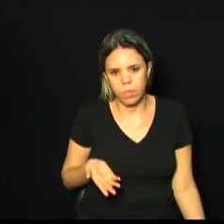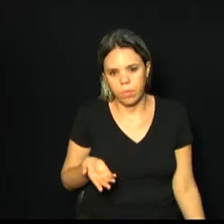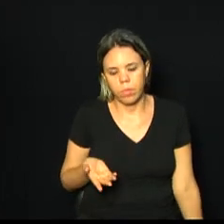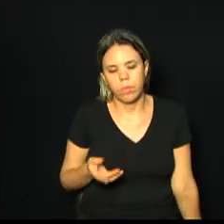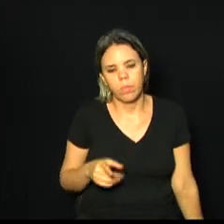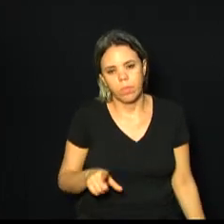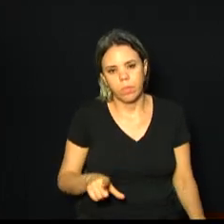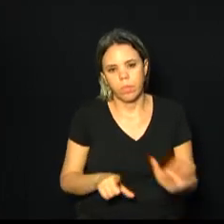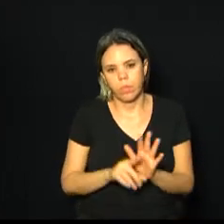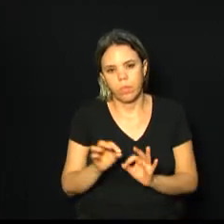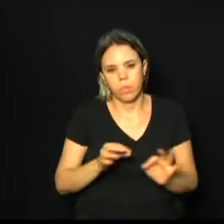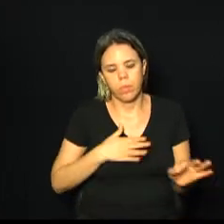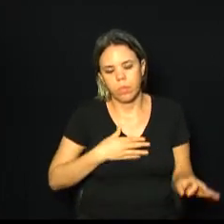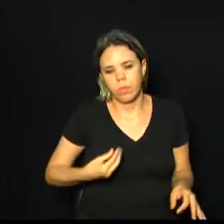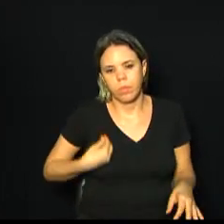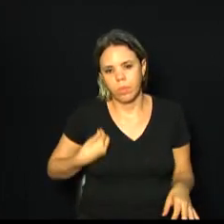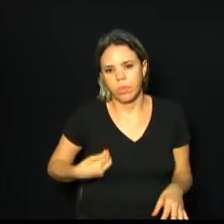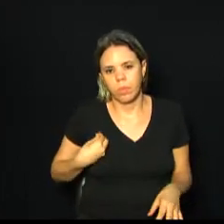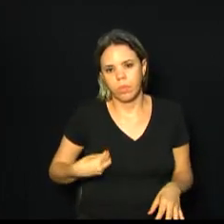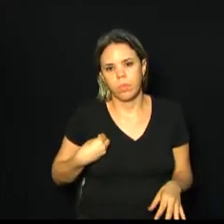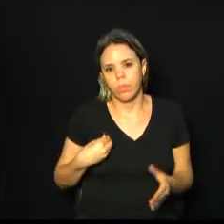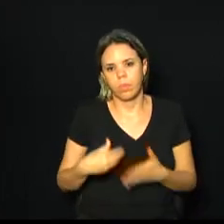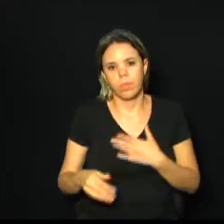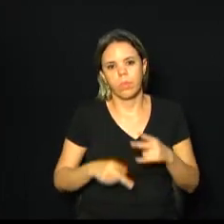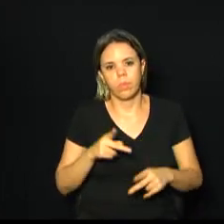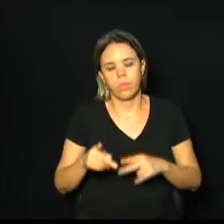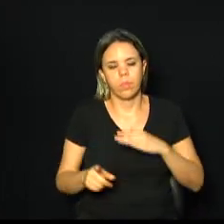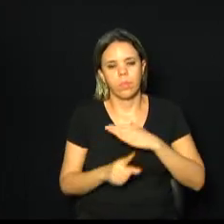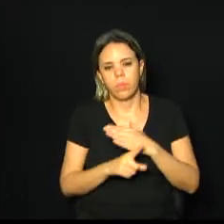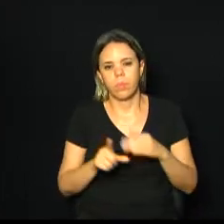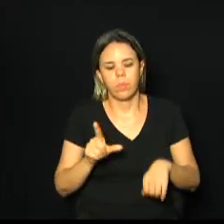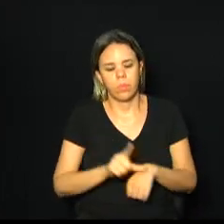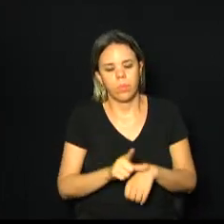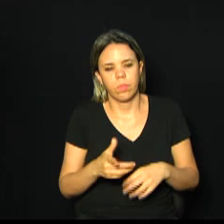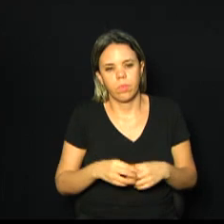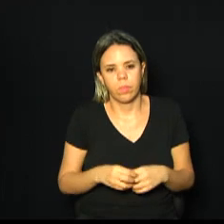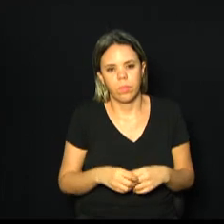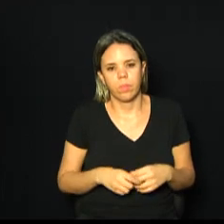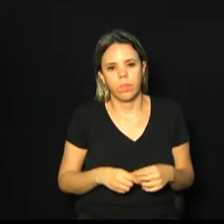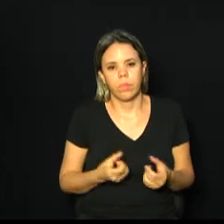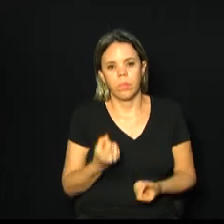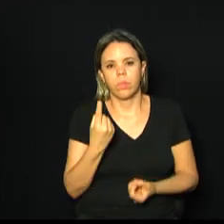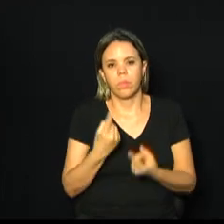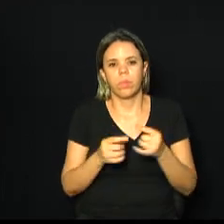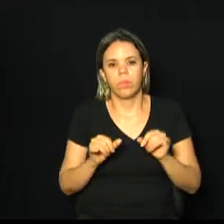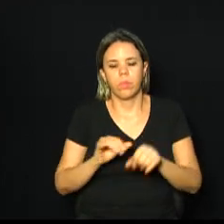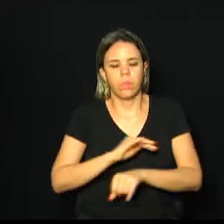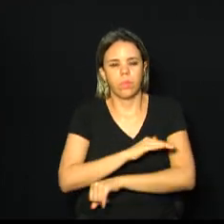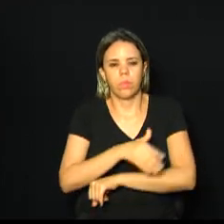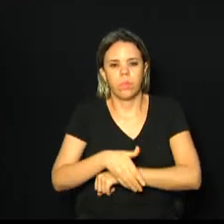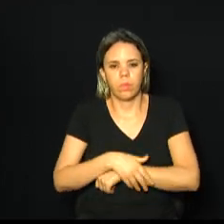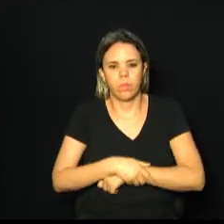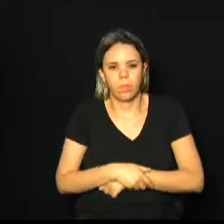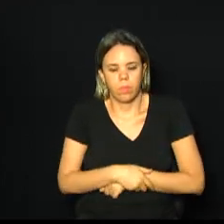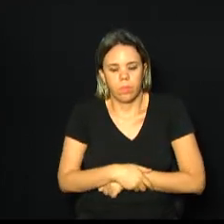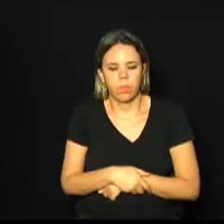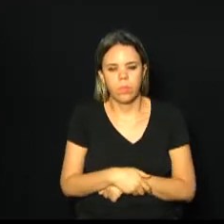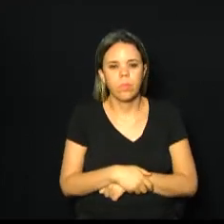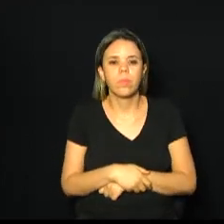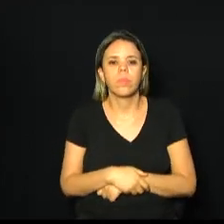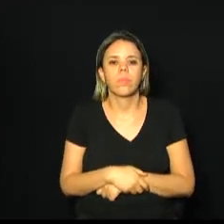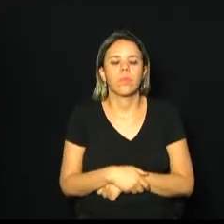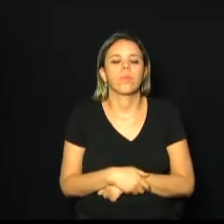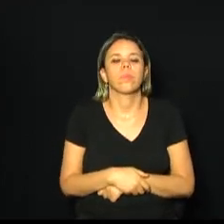ela veio para regular a minha vida, a sua vida, a vida de qualquer comerciante, a vida do pipoqueiro da esquina, e de uma